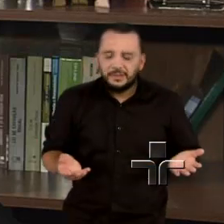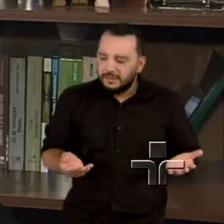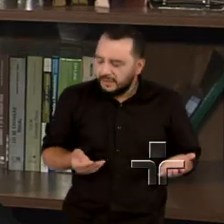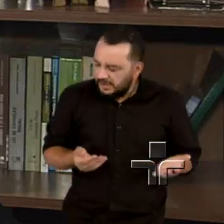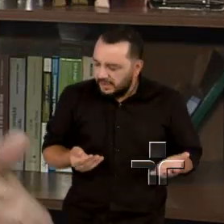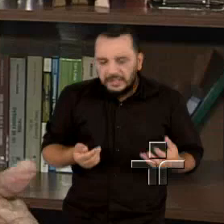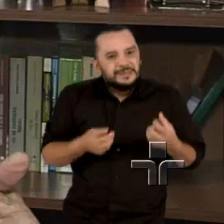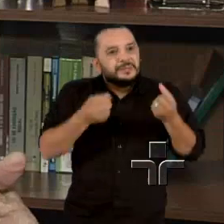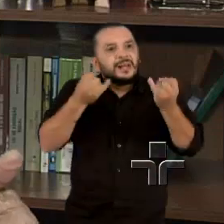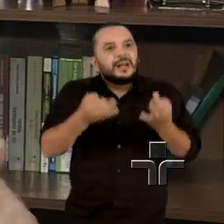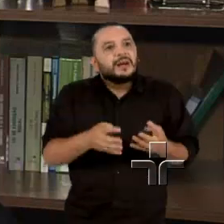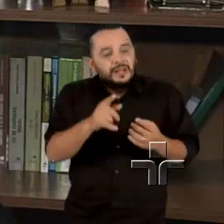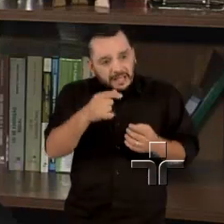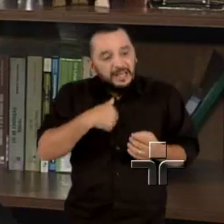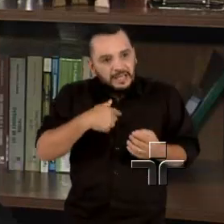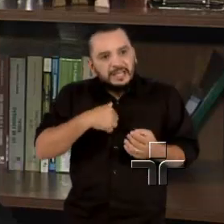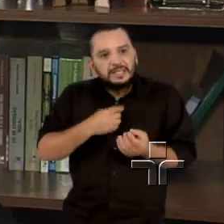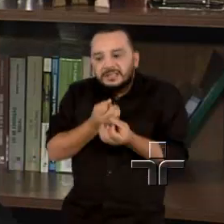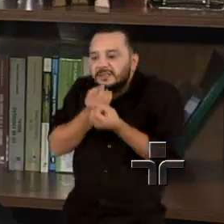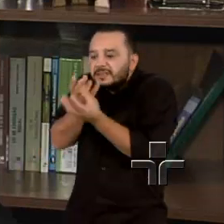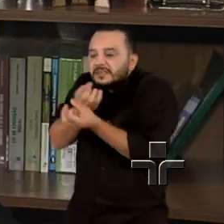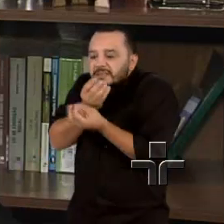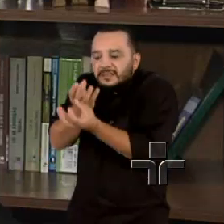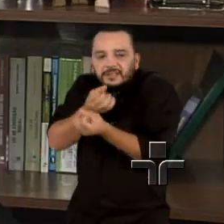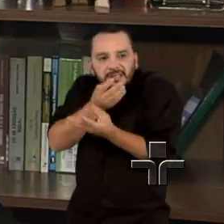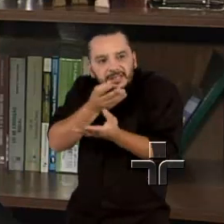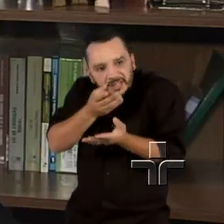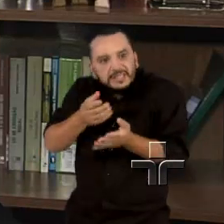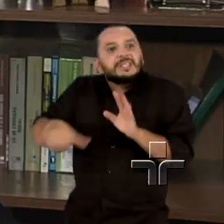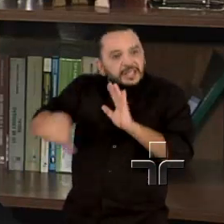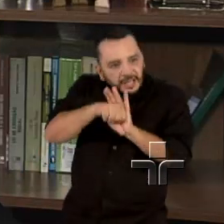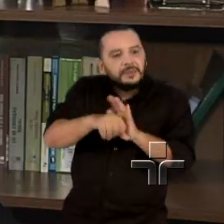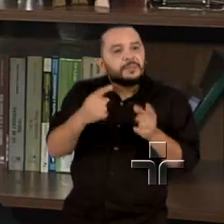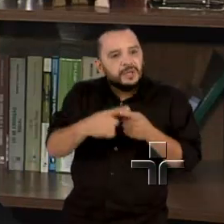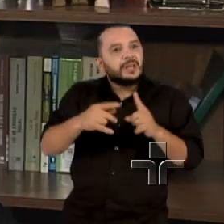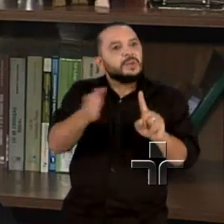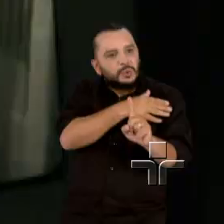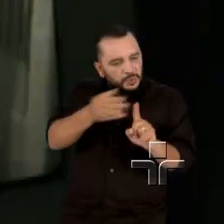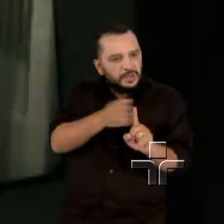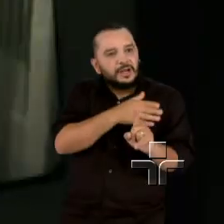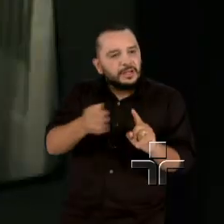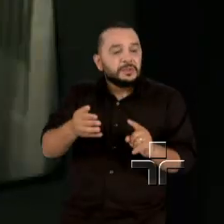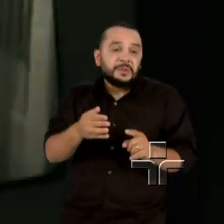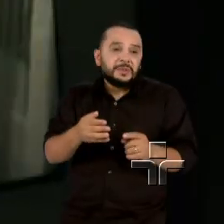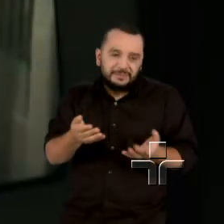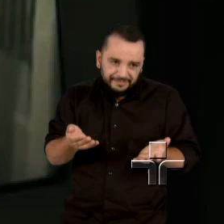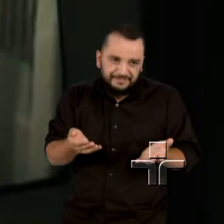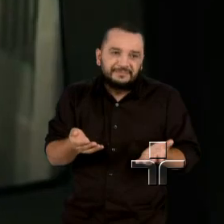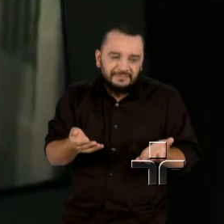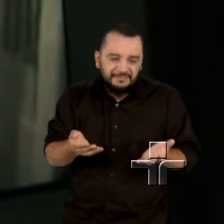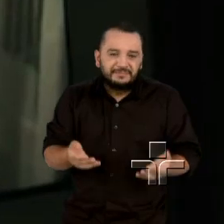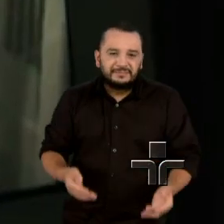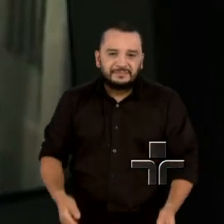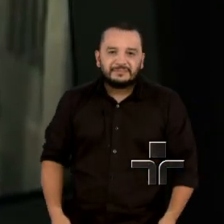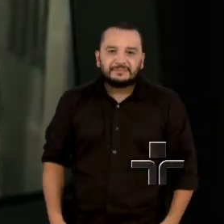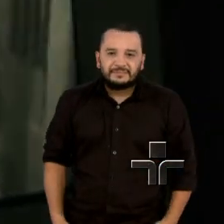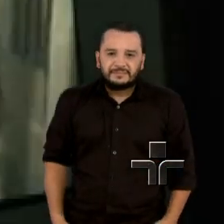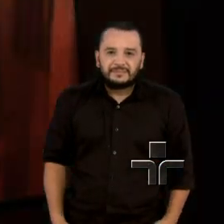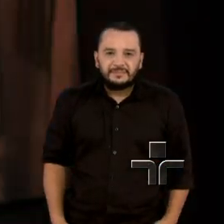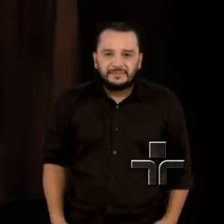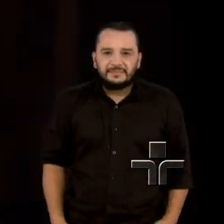plausível é que eles só confessaram porque foram torturados, senão eles não teriam confessado.